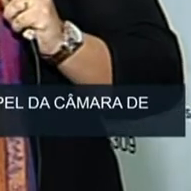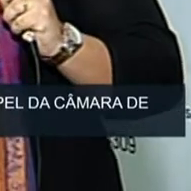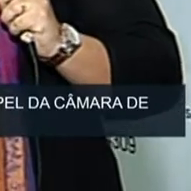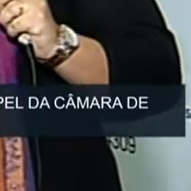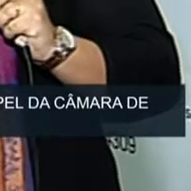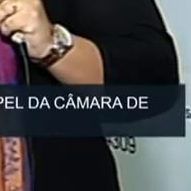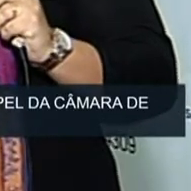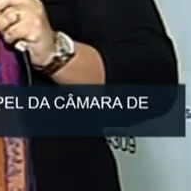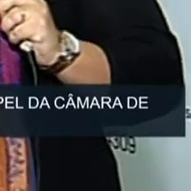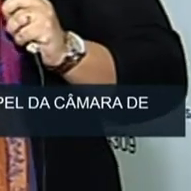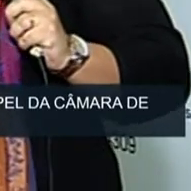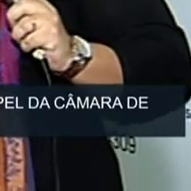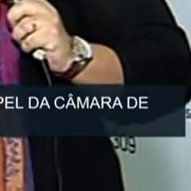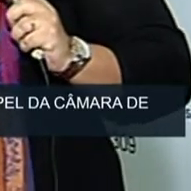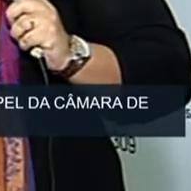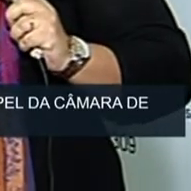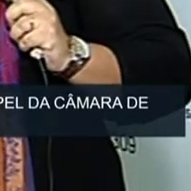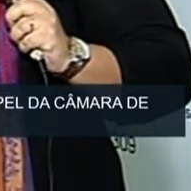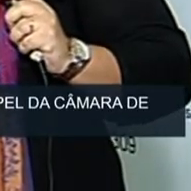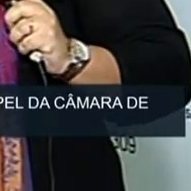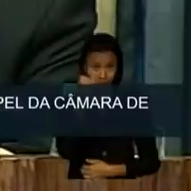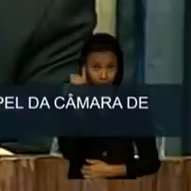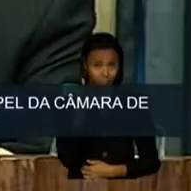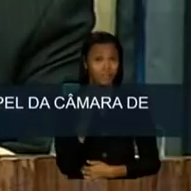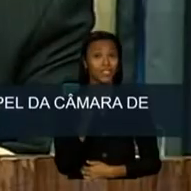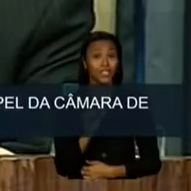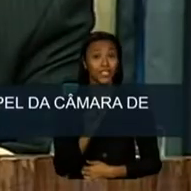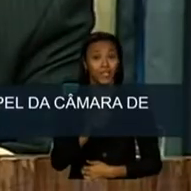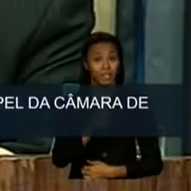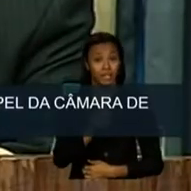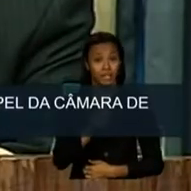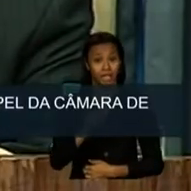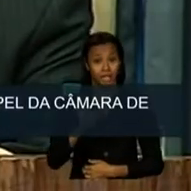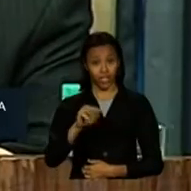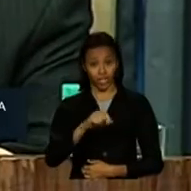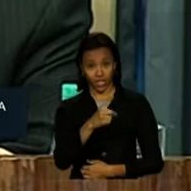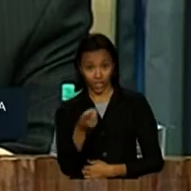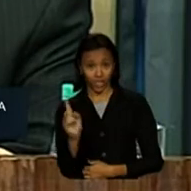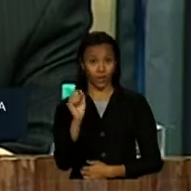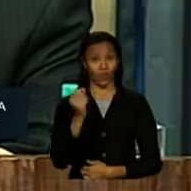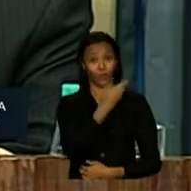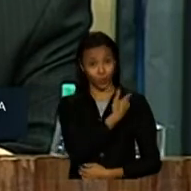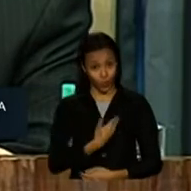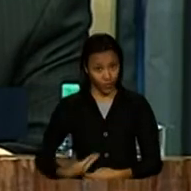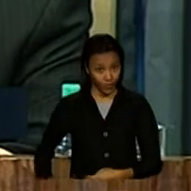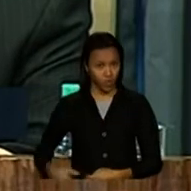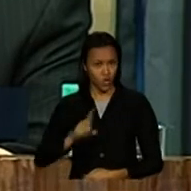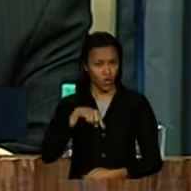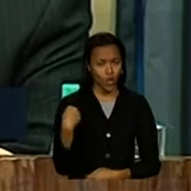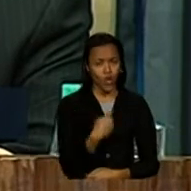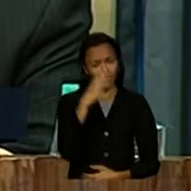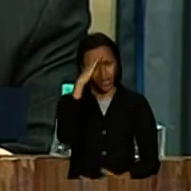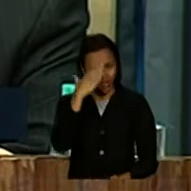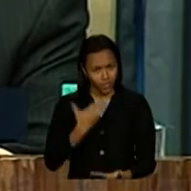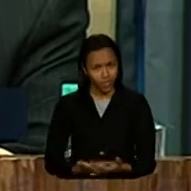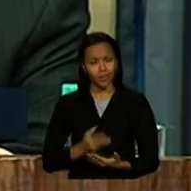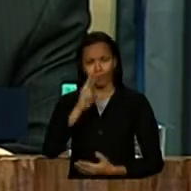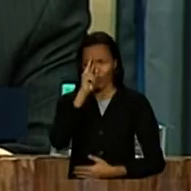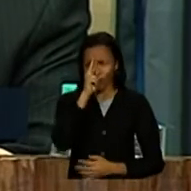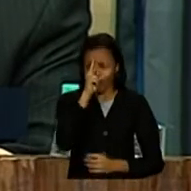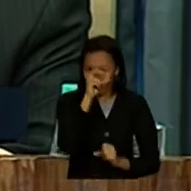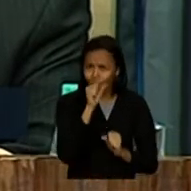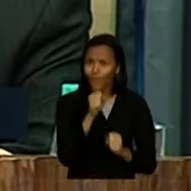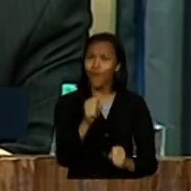na formação de uma sociedade mais justa e para nós que acreditamos fortemente no papel